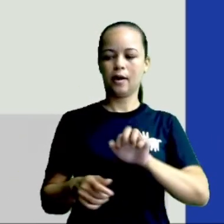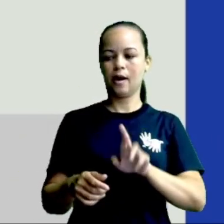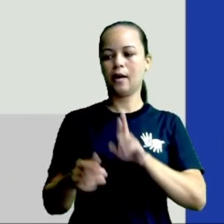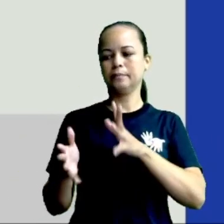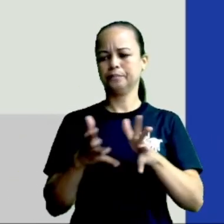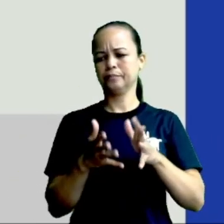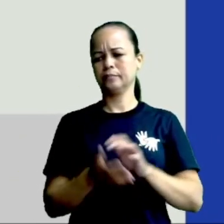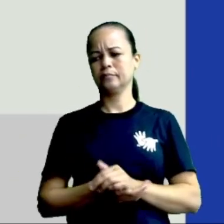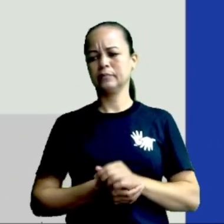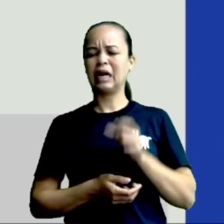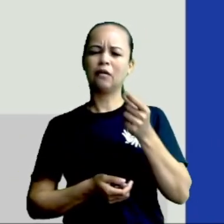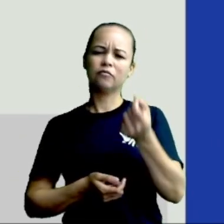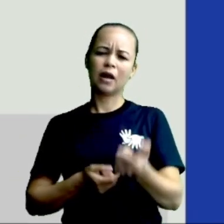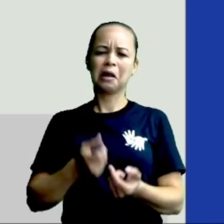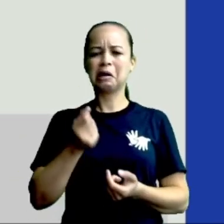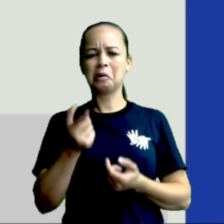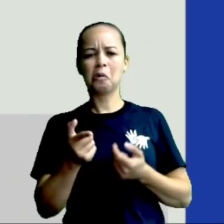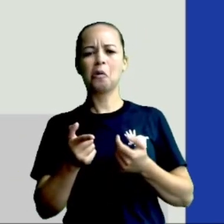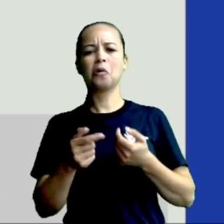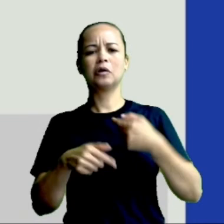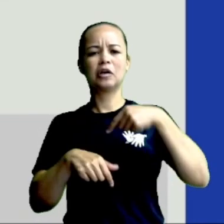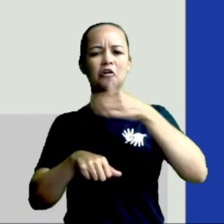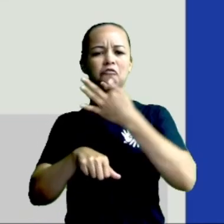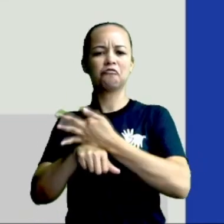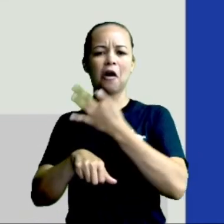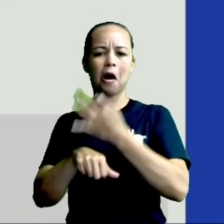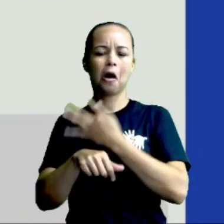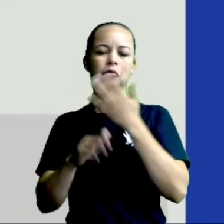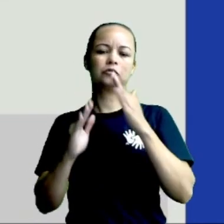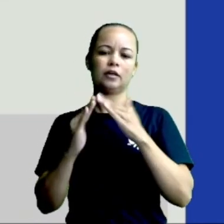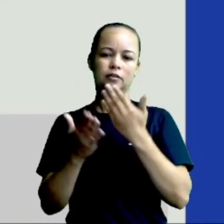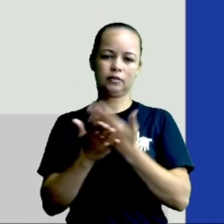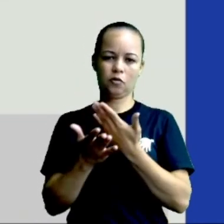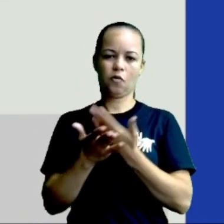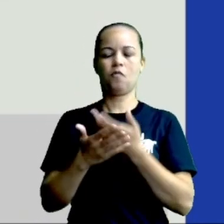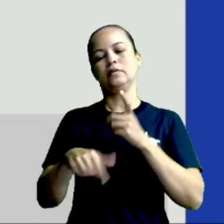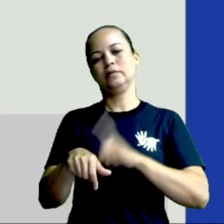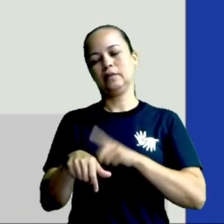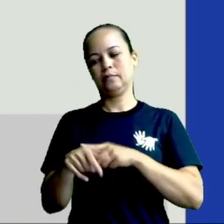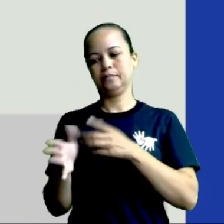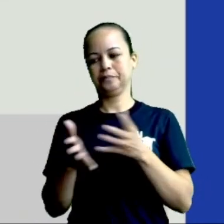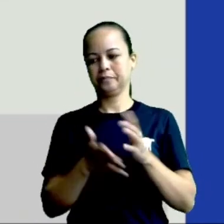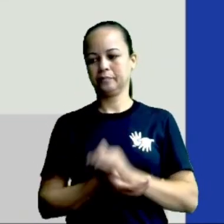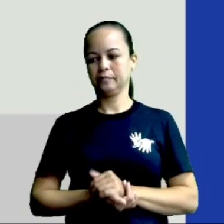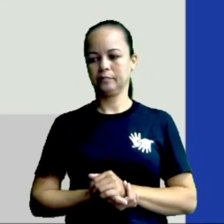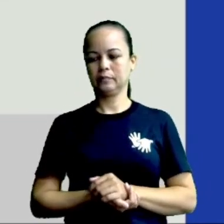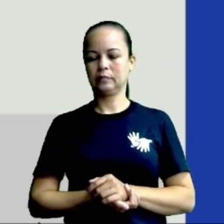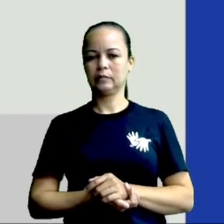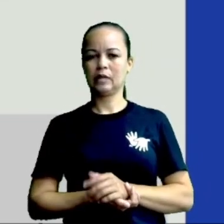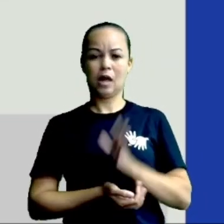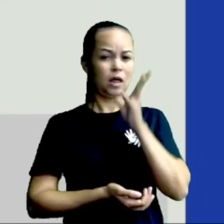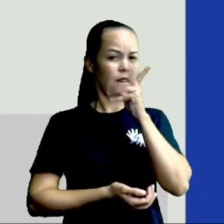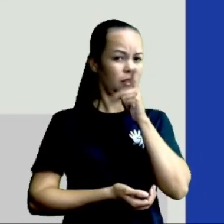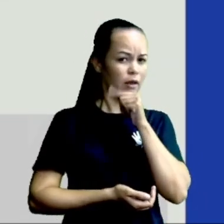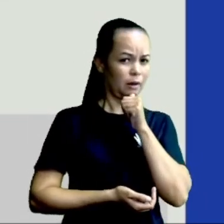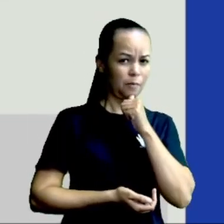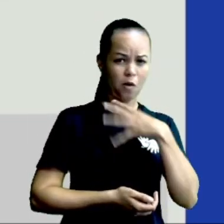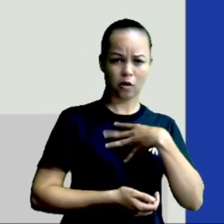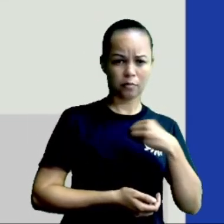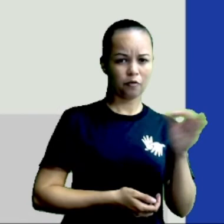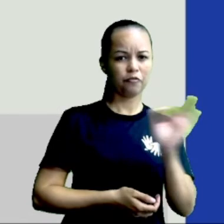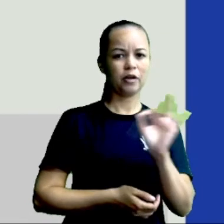eu falto à escola. Isso, um advérbio de tempo. E não demore, meu filho,